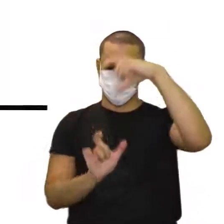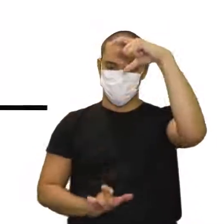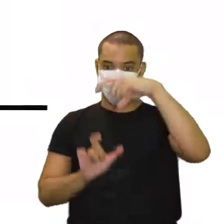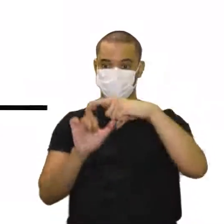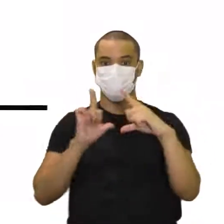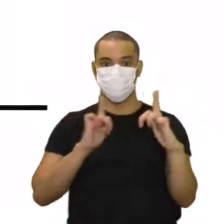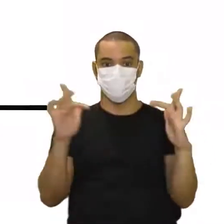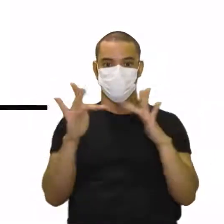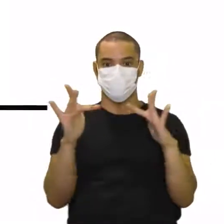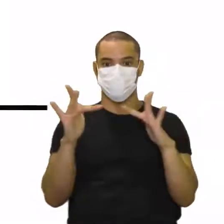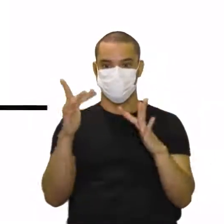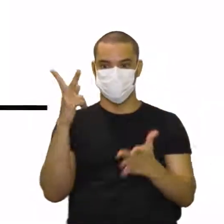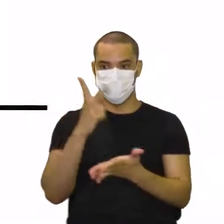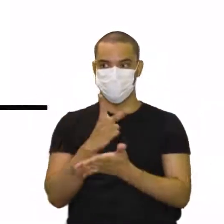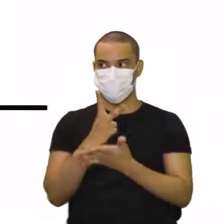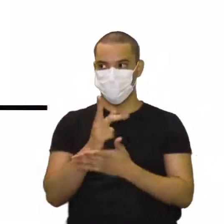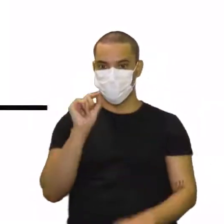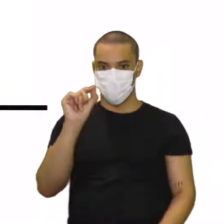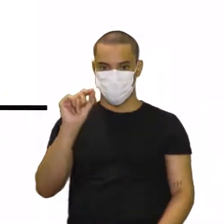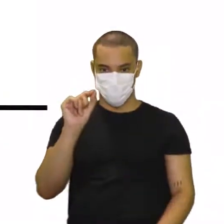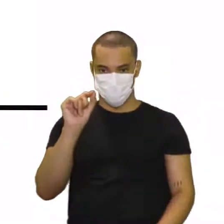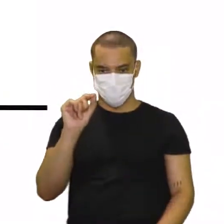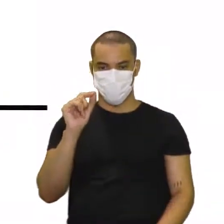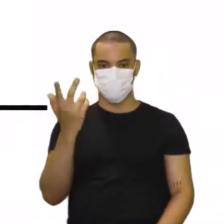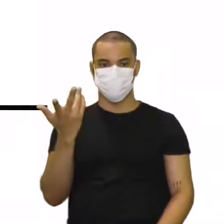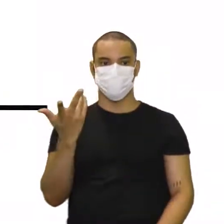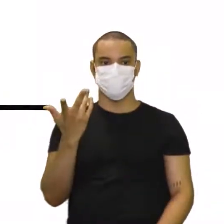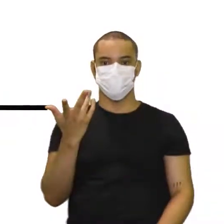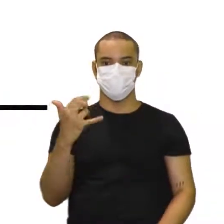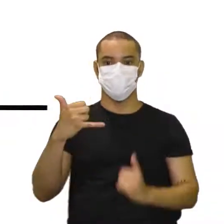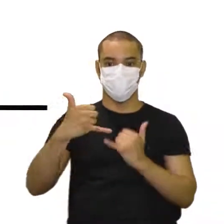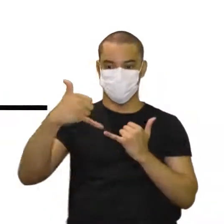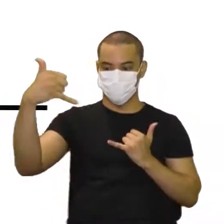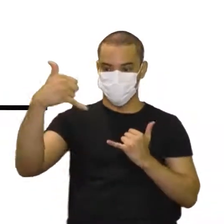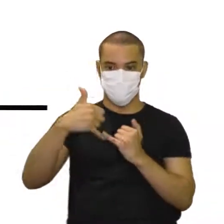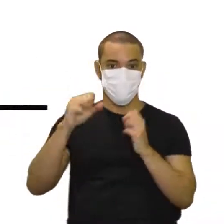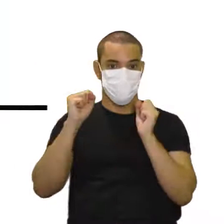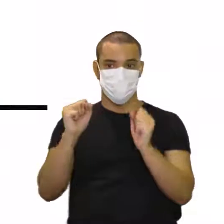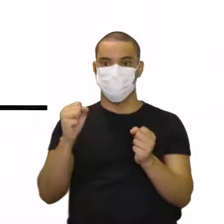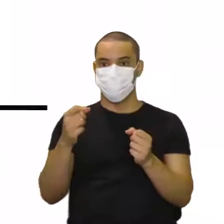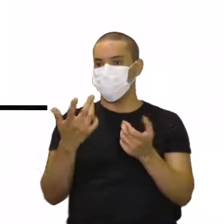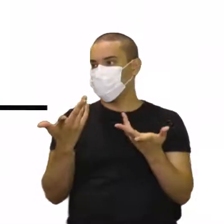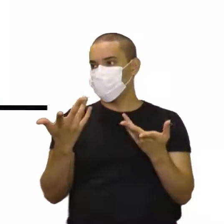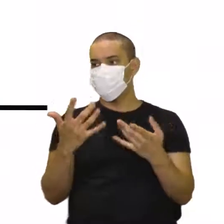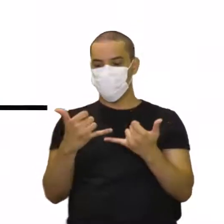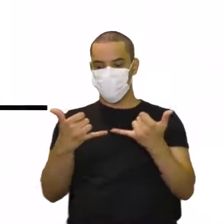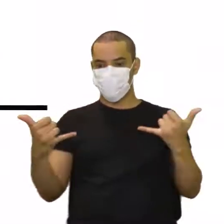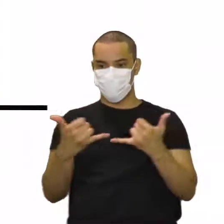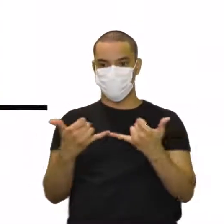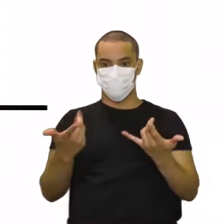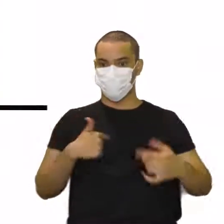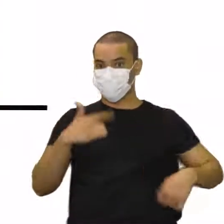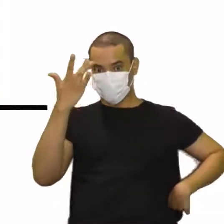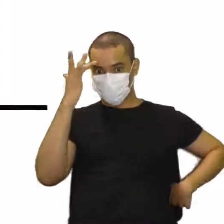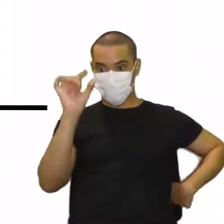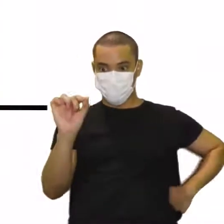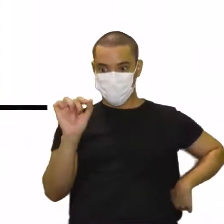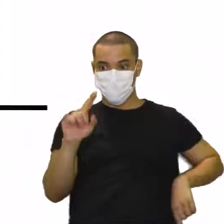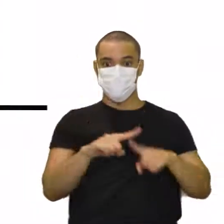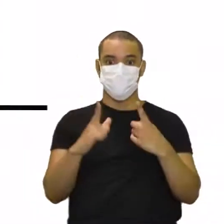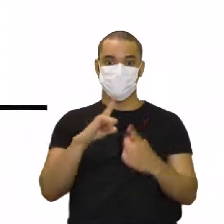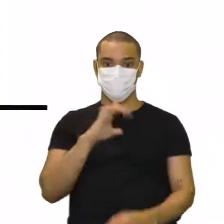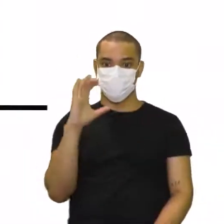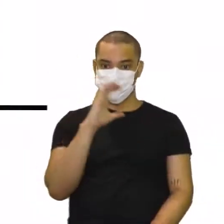contato com, vamos dizer assim, com um fio, né? Ou pode ser um arame fininho ali, mas está em contato. A